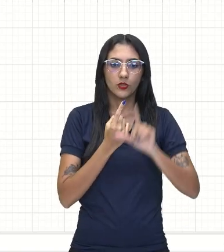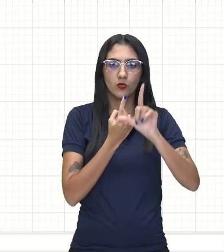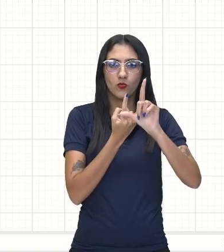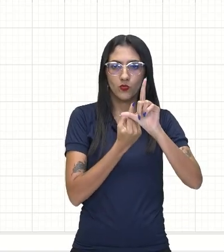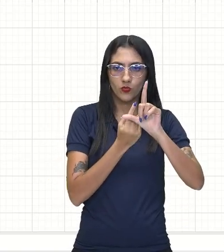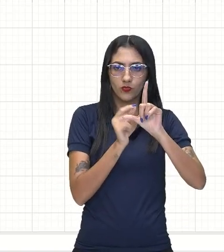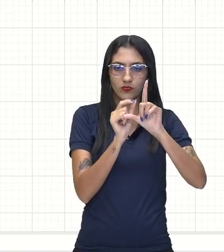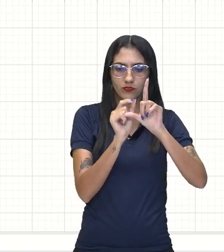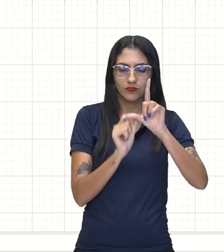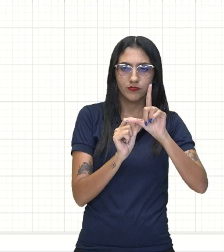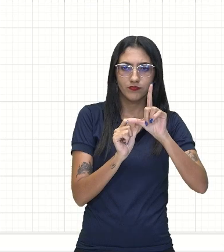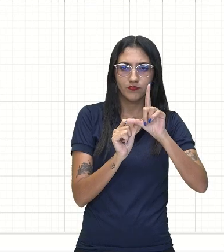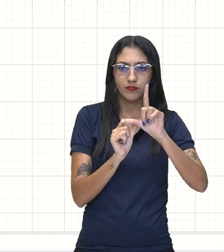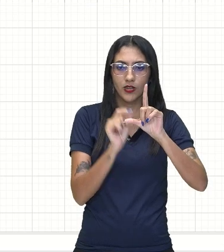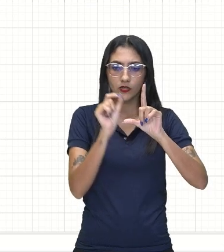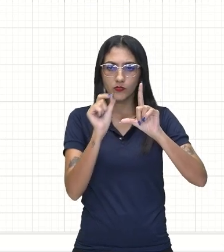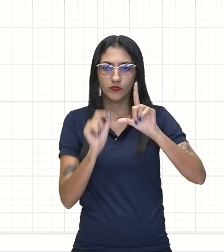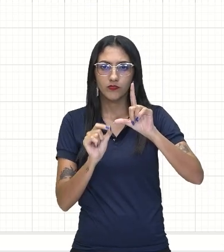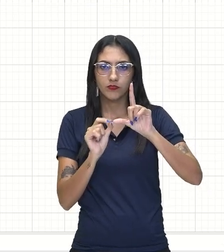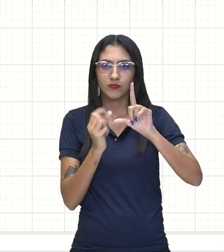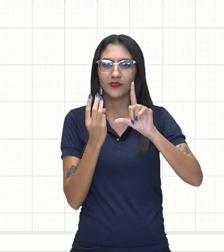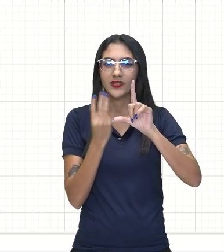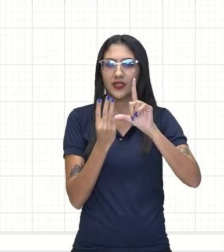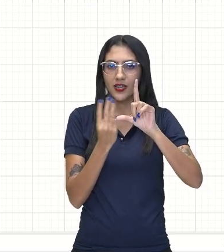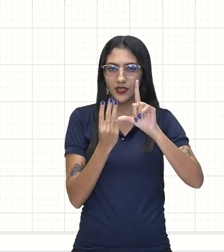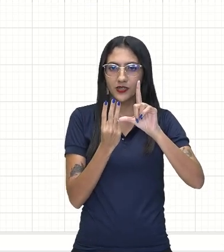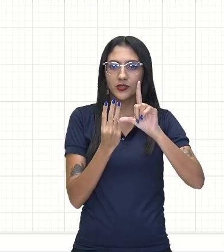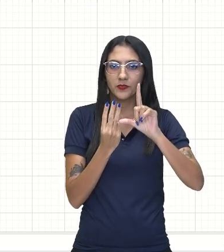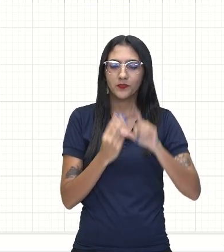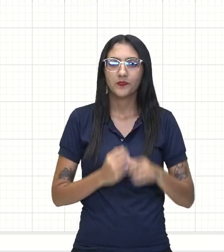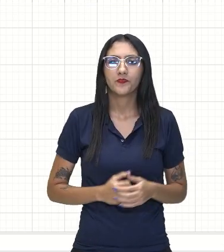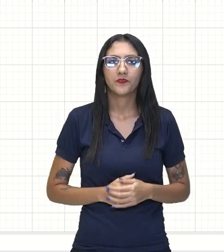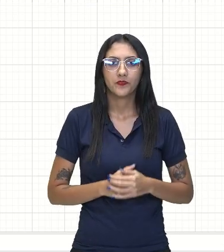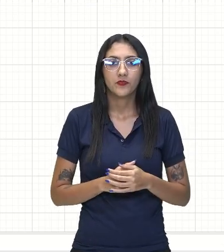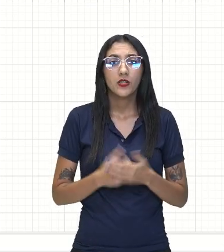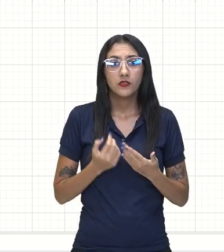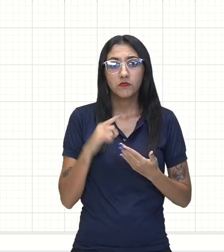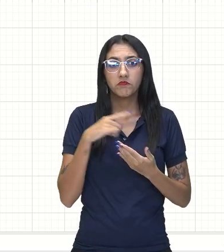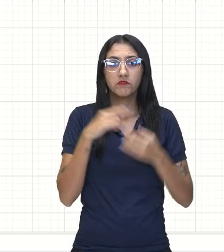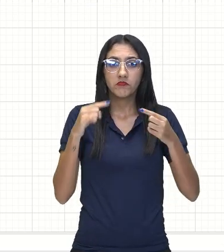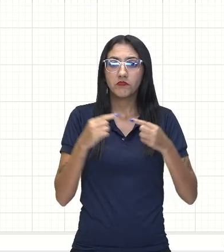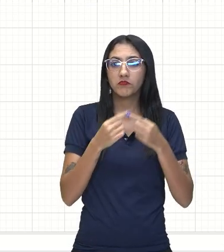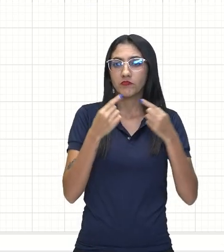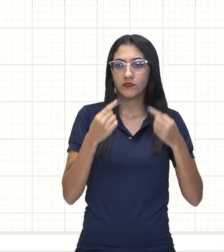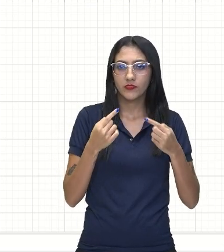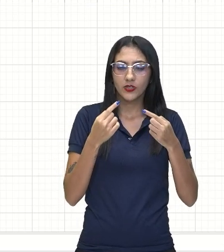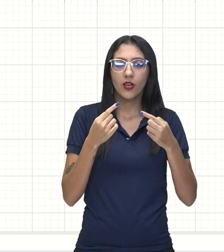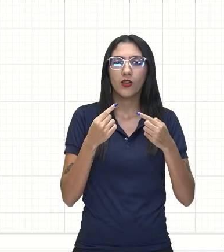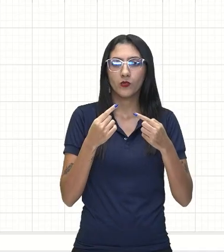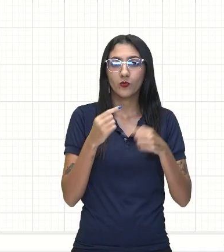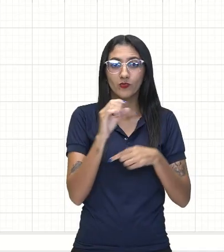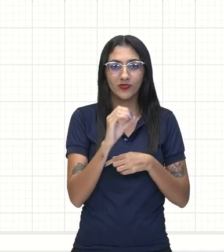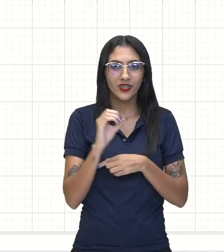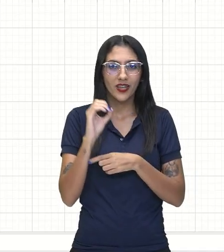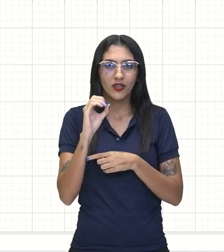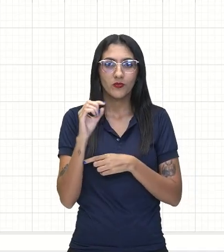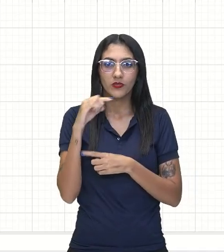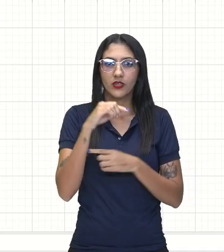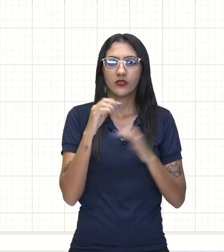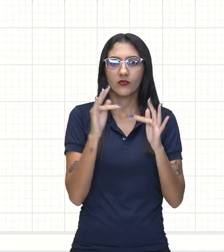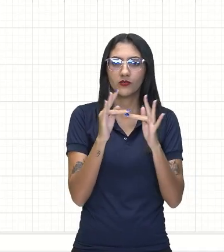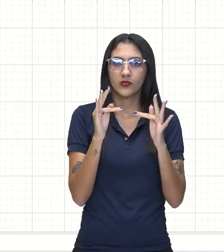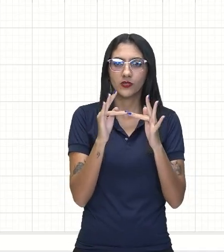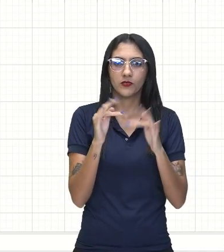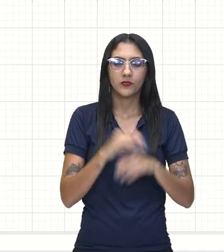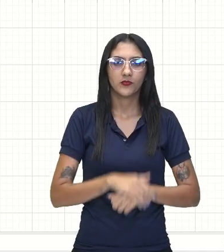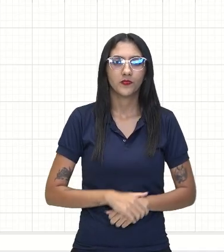a 3, que são quem? São exatamente os zeros dessa função quadrática.